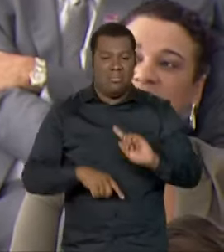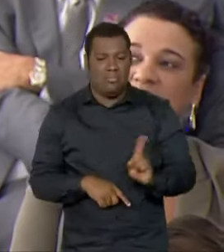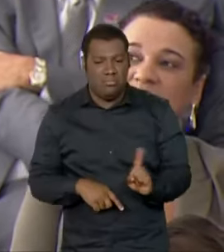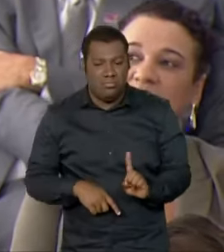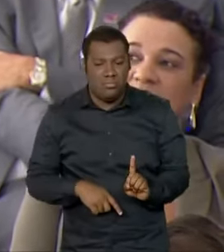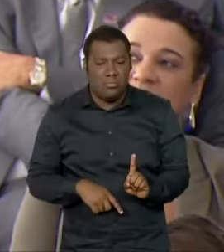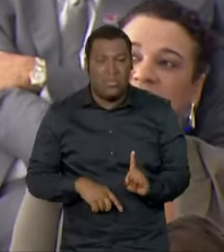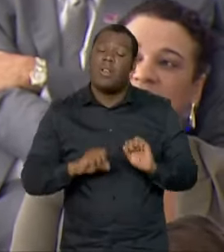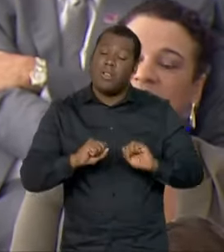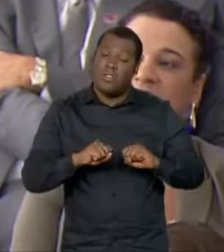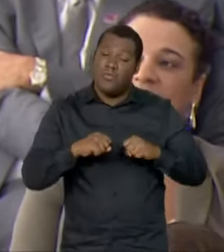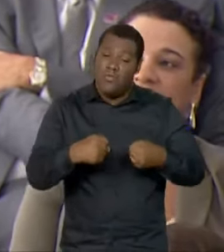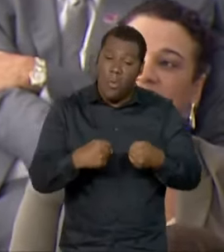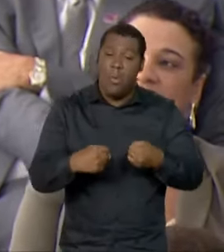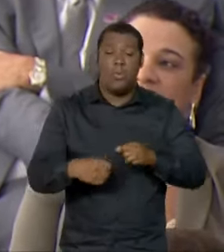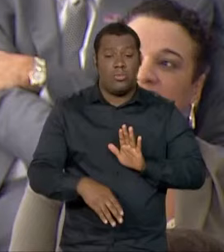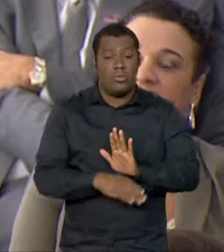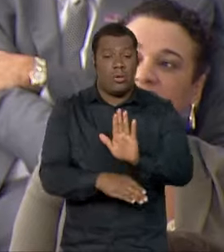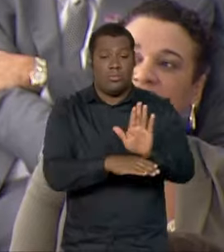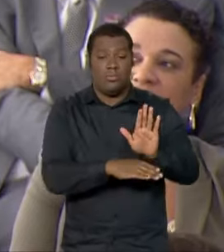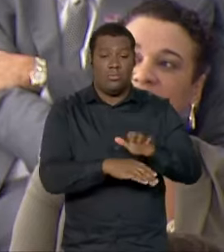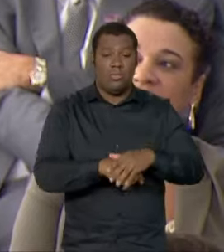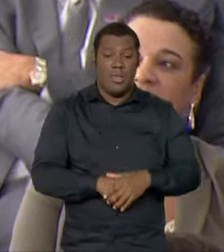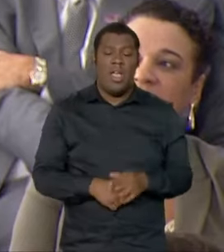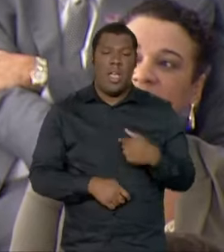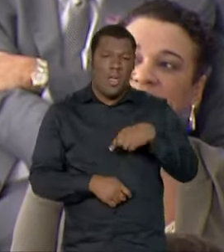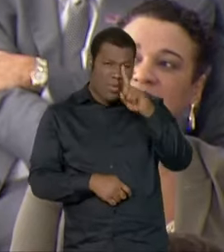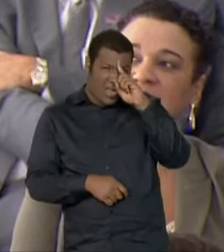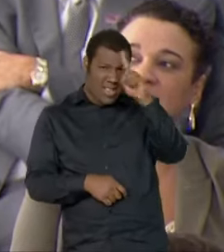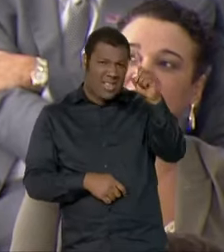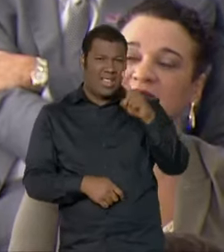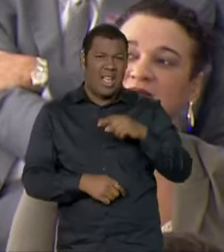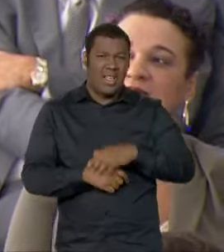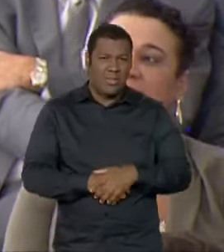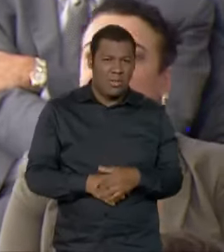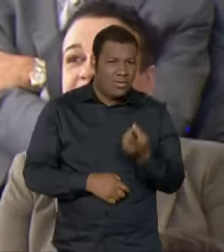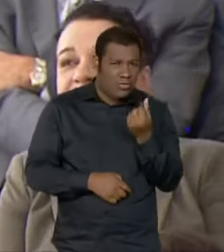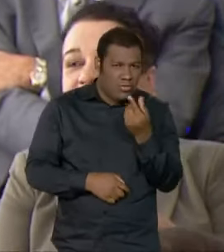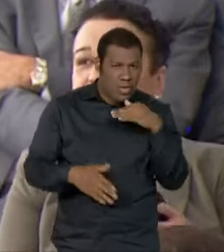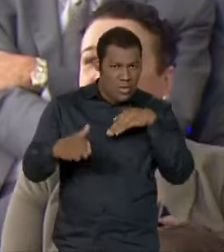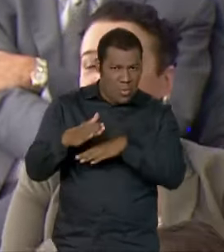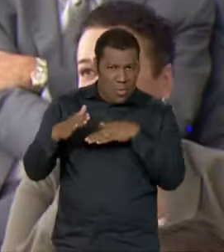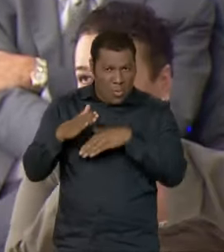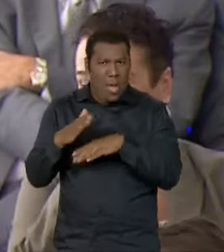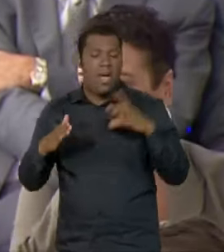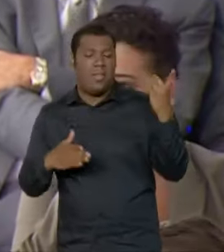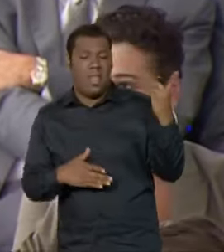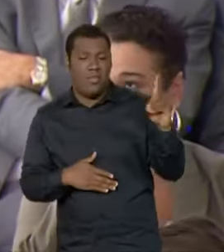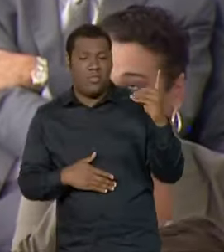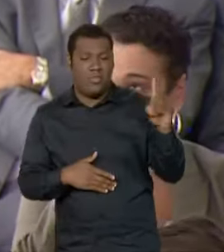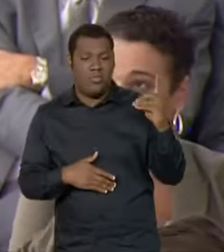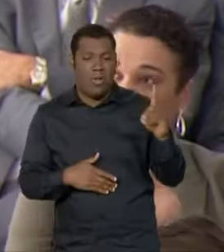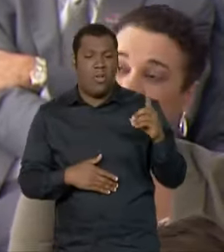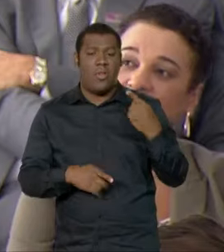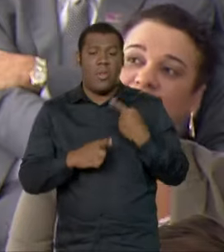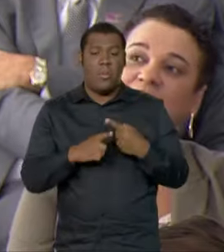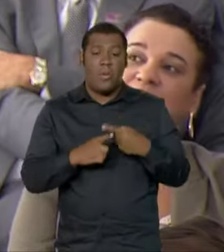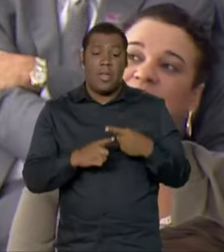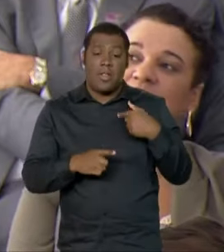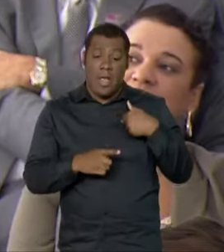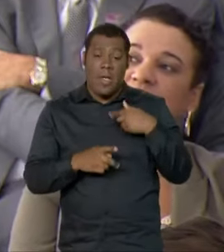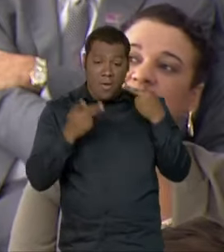a gente pode. Eu, quando tomei a ideia de fazer reservas de dólar nesse país, é porque eu tinha ido à